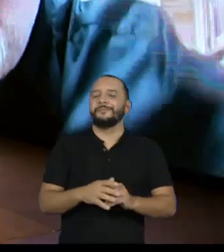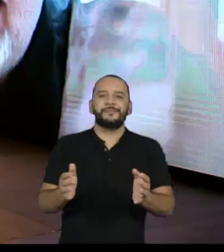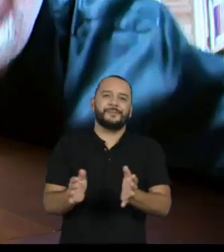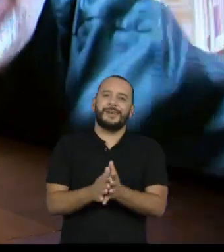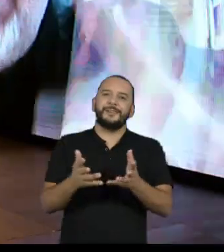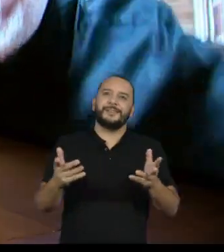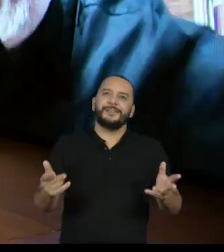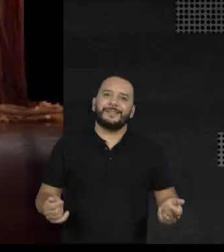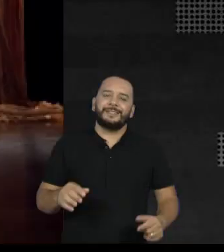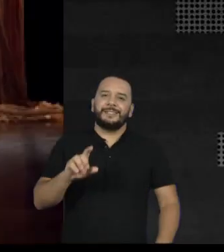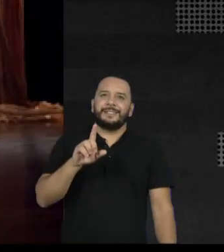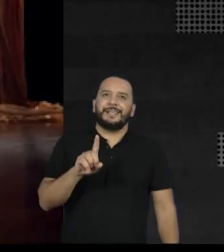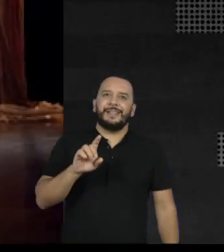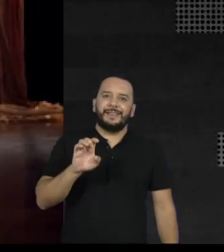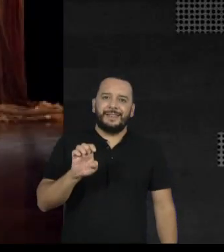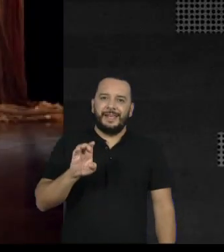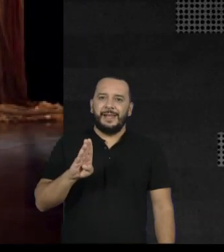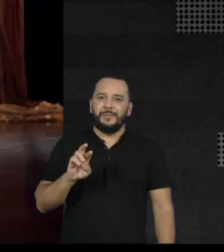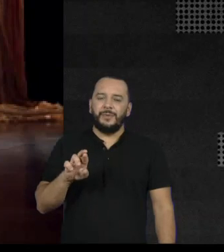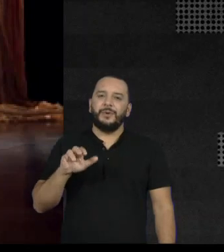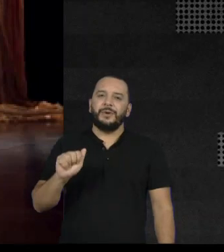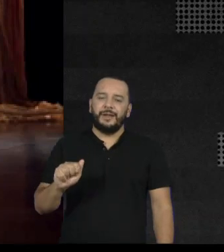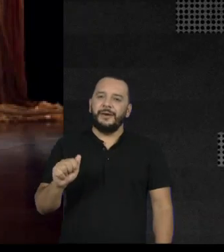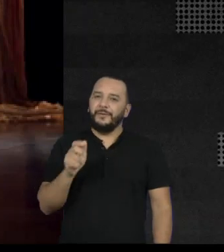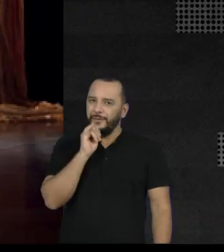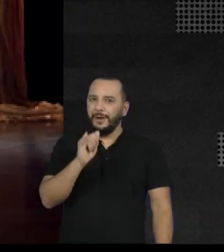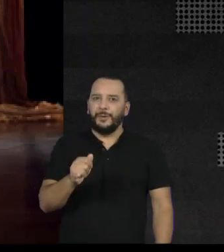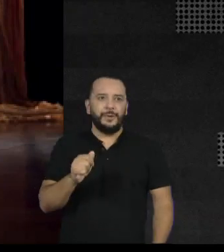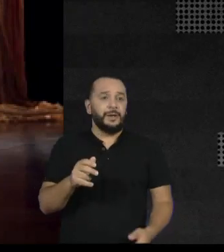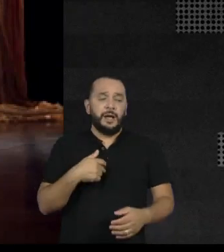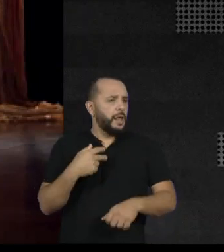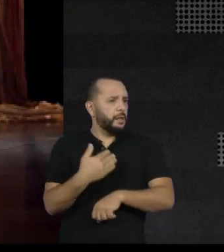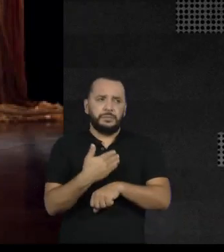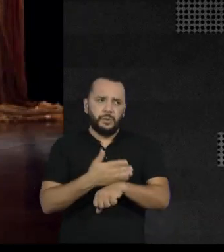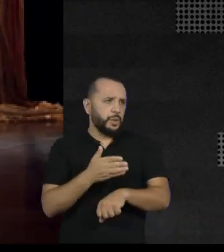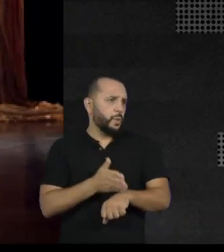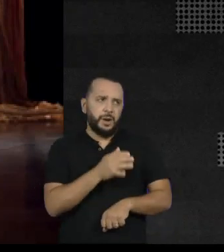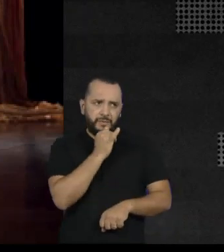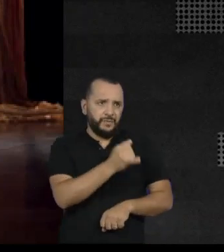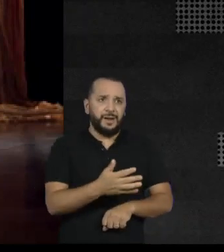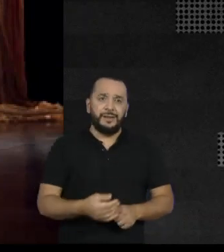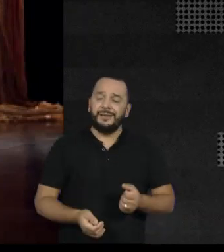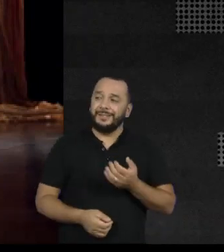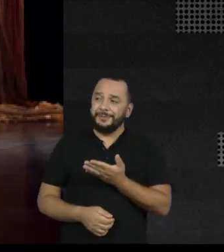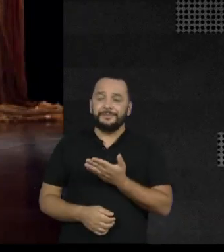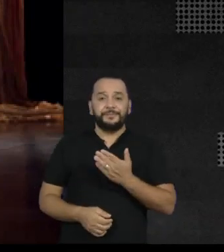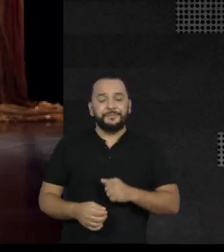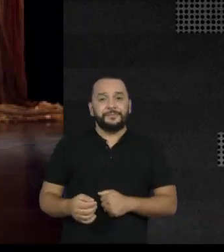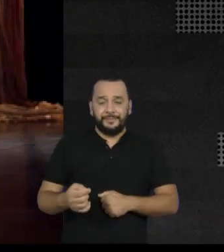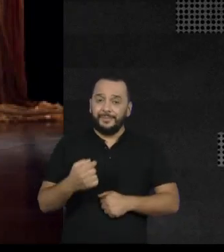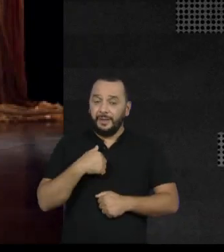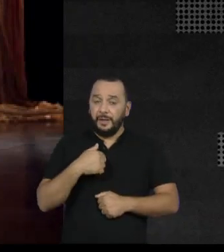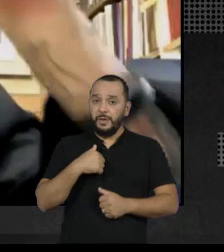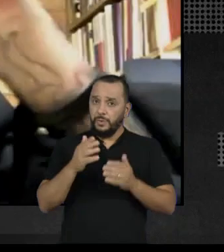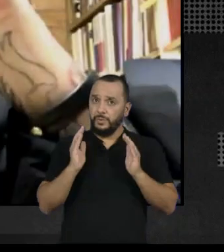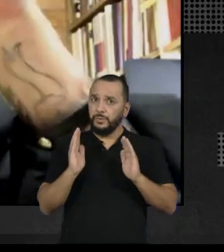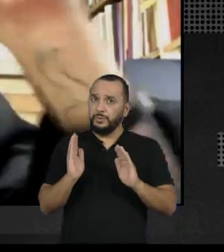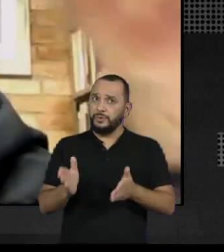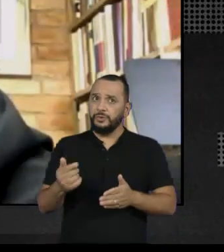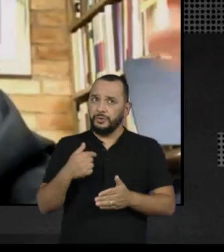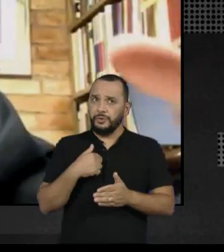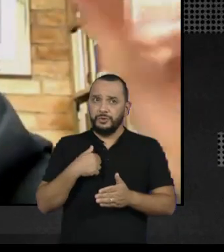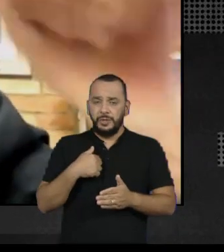o criador, foi o criador do conceito de direção de movimento. Fala um pouco, como é que surgiu essa ideia, como é que surgiu esse